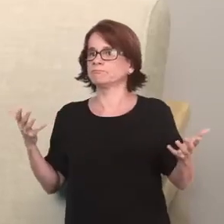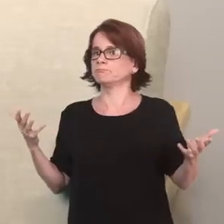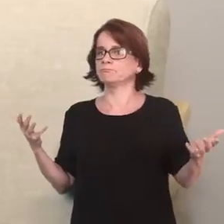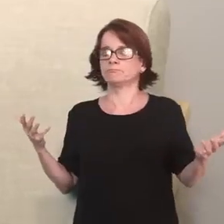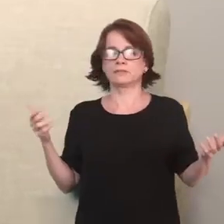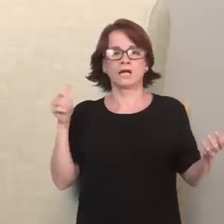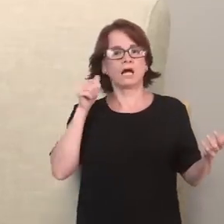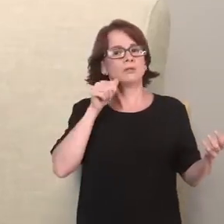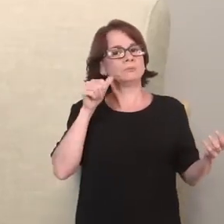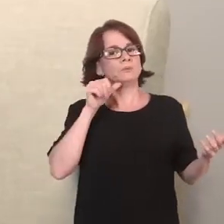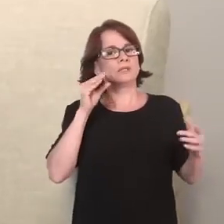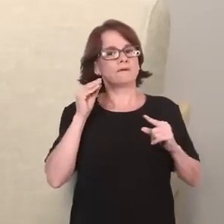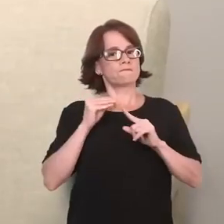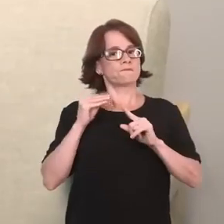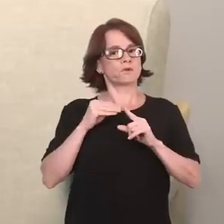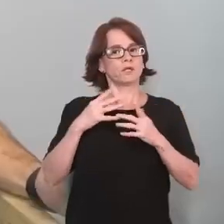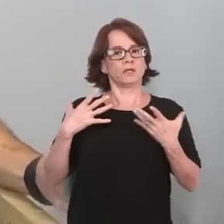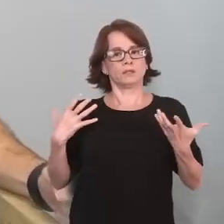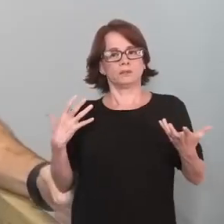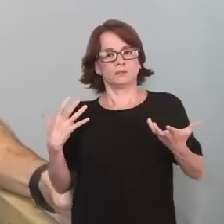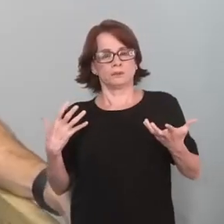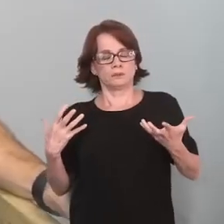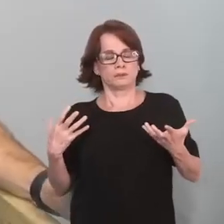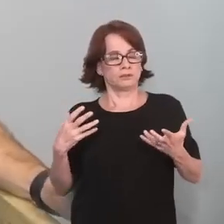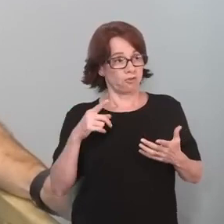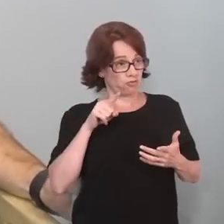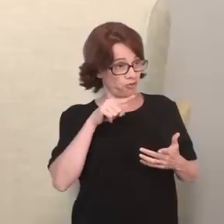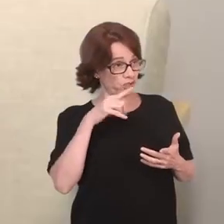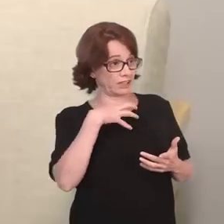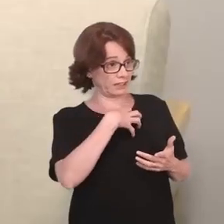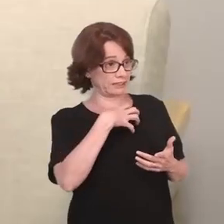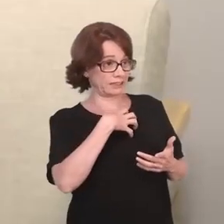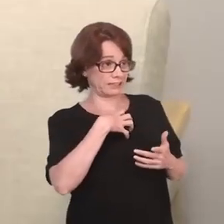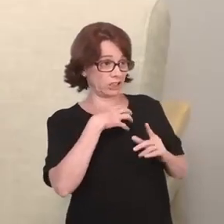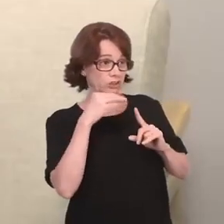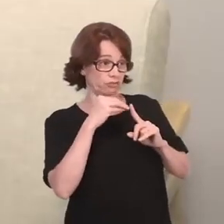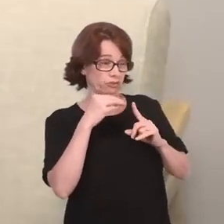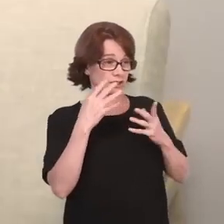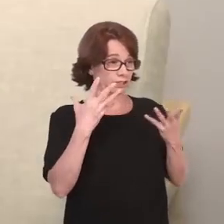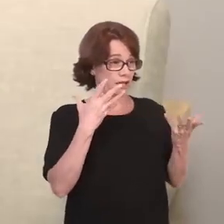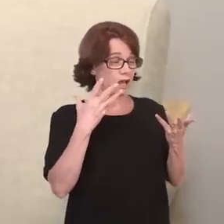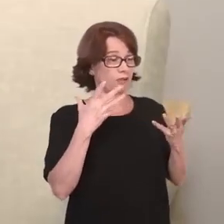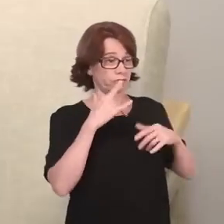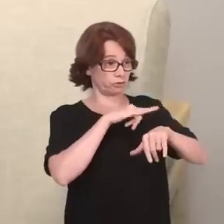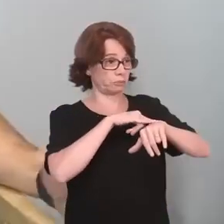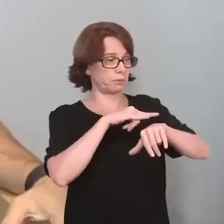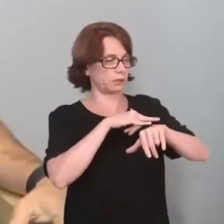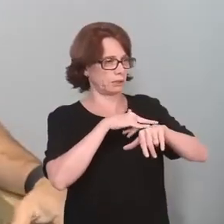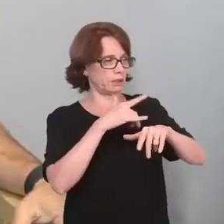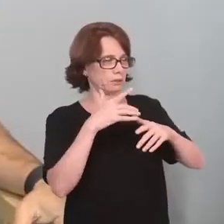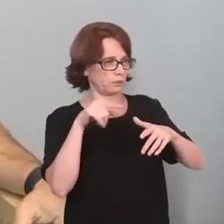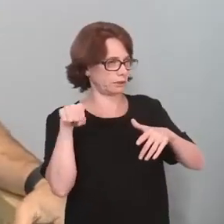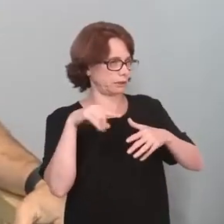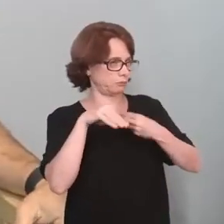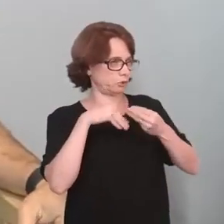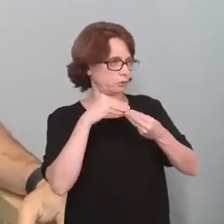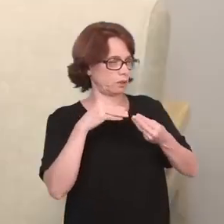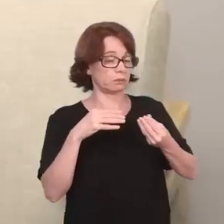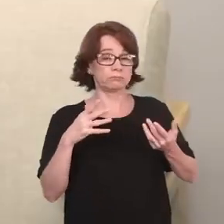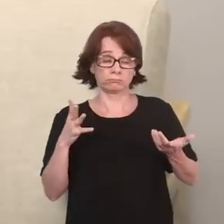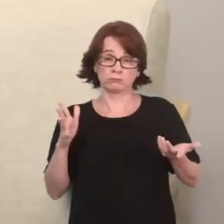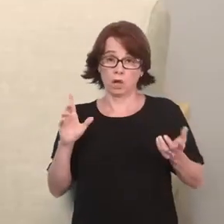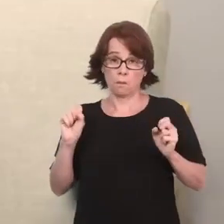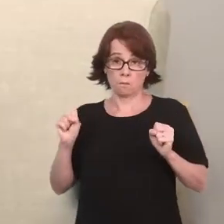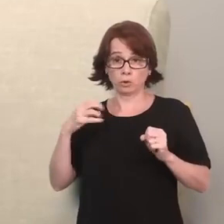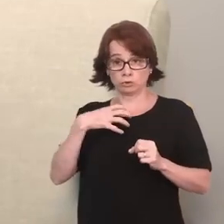você está deixando as mulheres completamente vulneráveis. Você se sente vulnerável? Numa sim. situação dessa de banheiro?